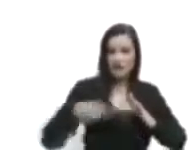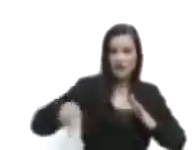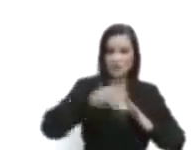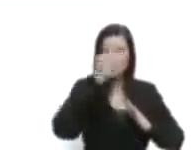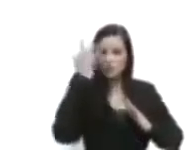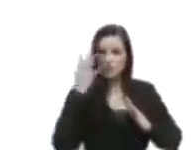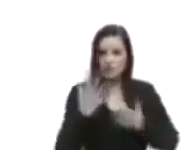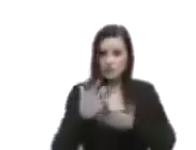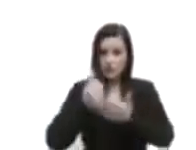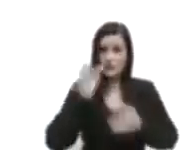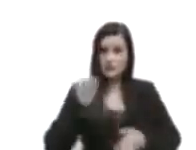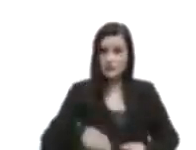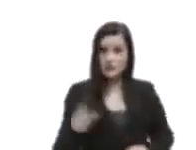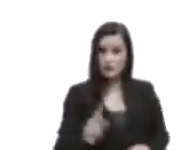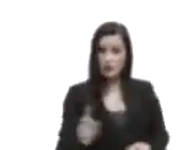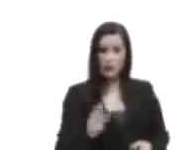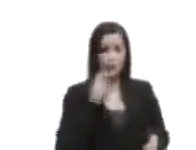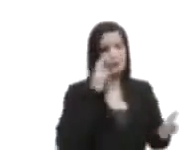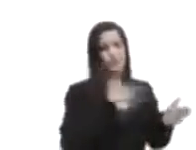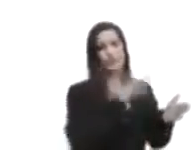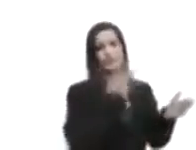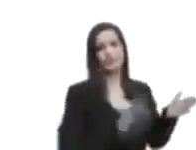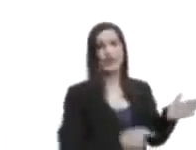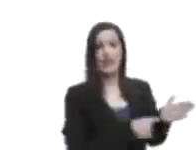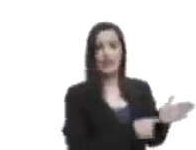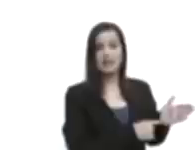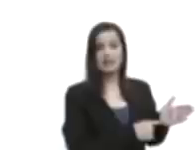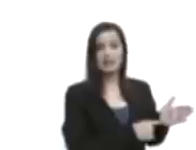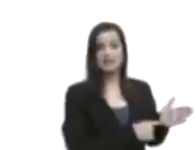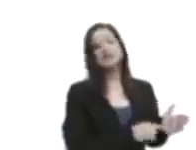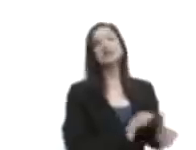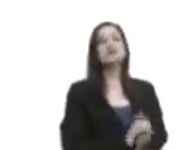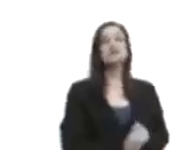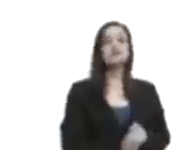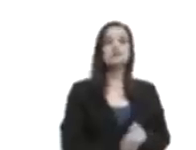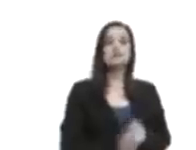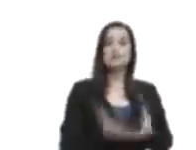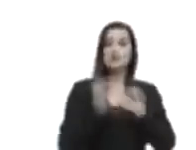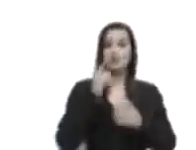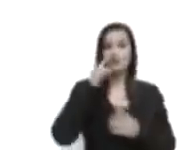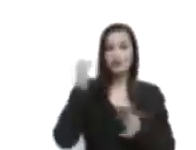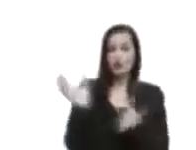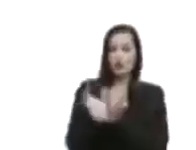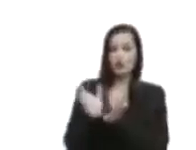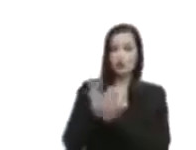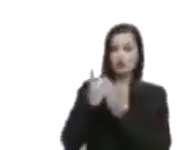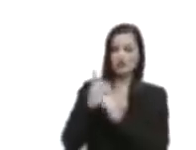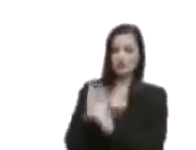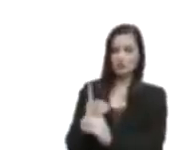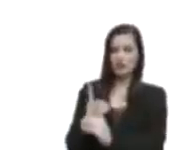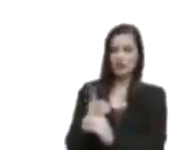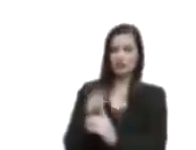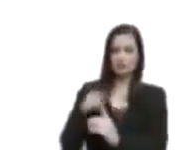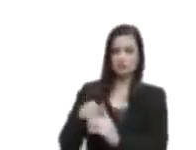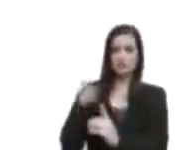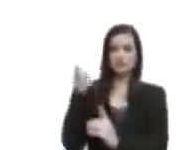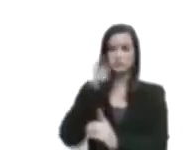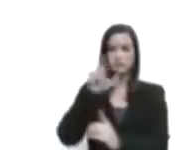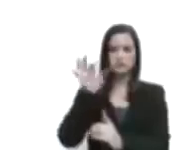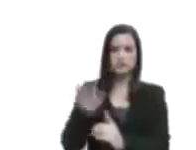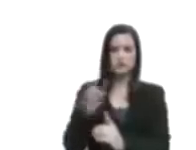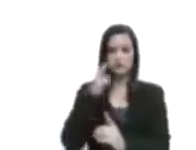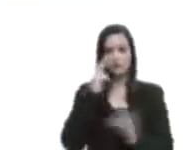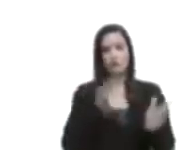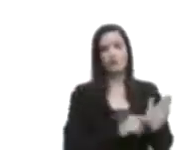Quer fazer um teste de salvação com o grupo discipulado? Vá às bem-aventuranças. Cada uma